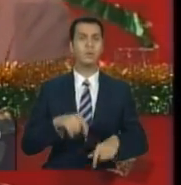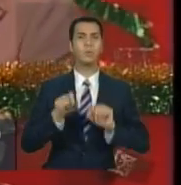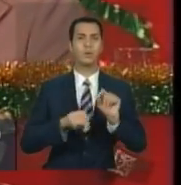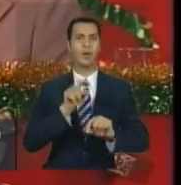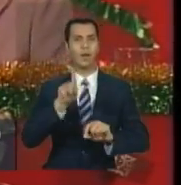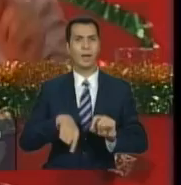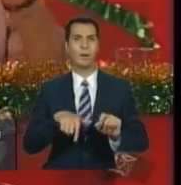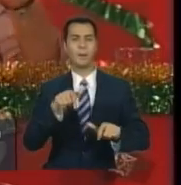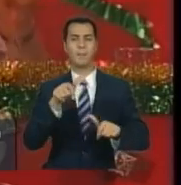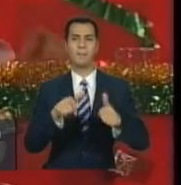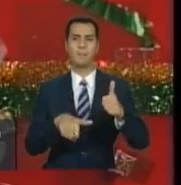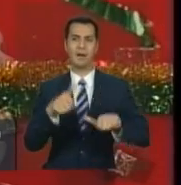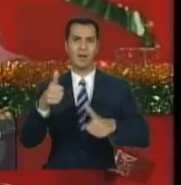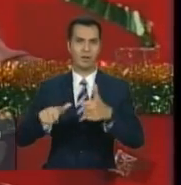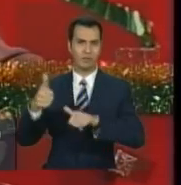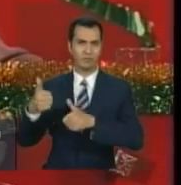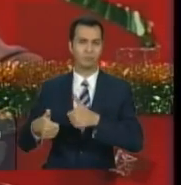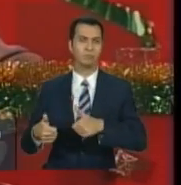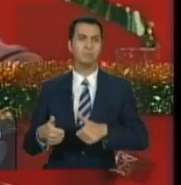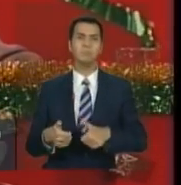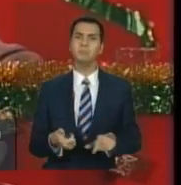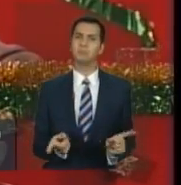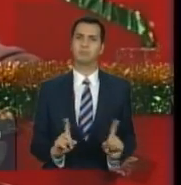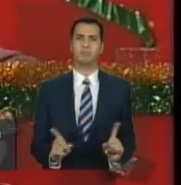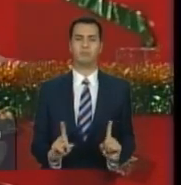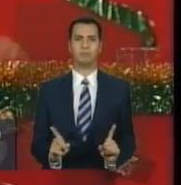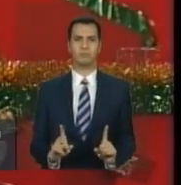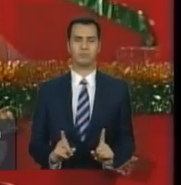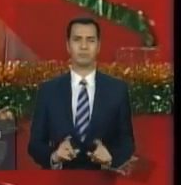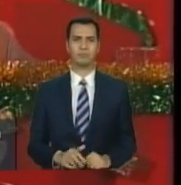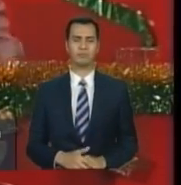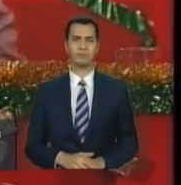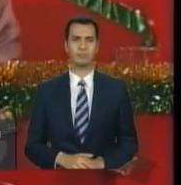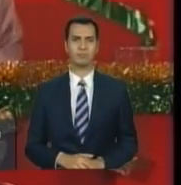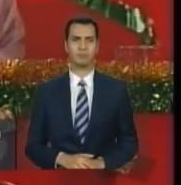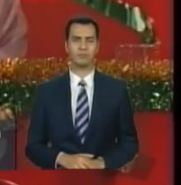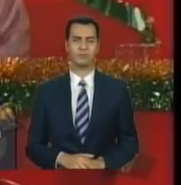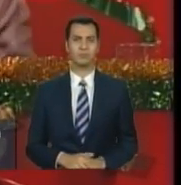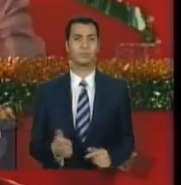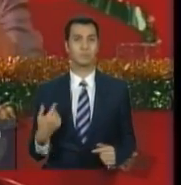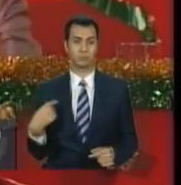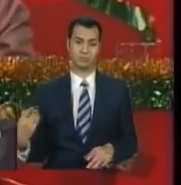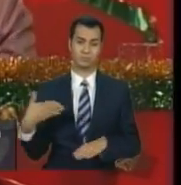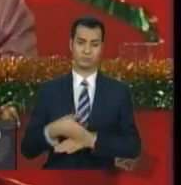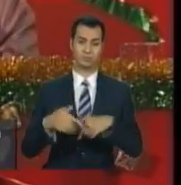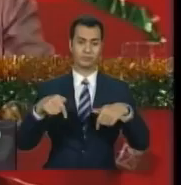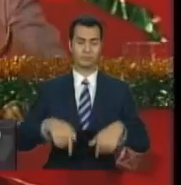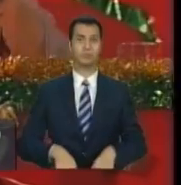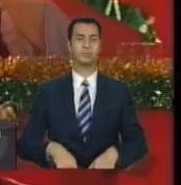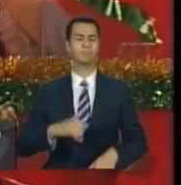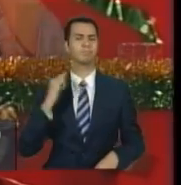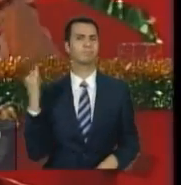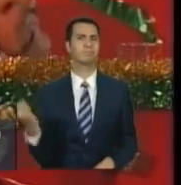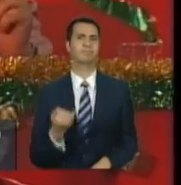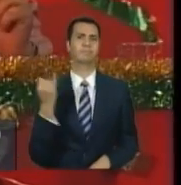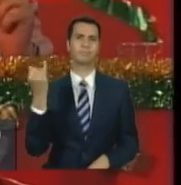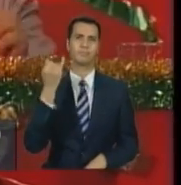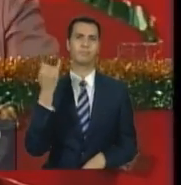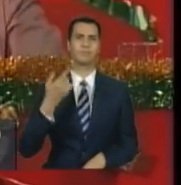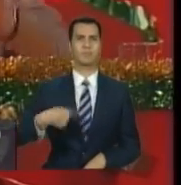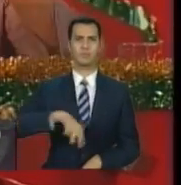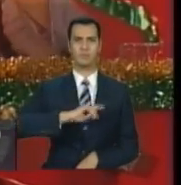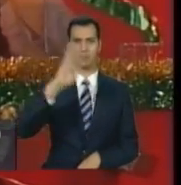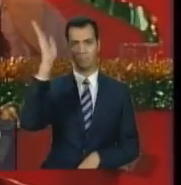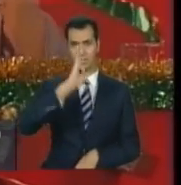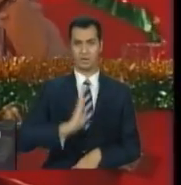para dizer para vocês que é importantíssimo que o Brasil deu um passo à frente.